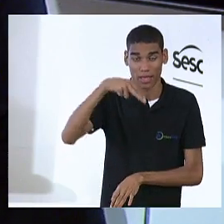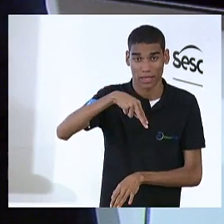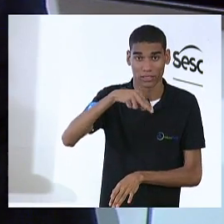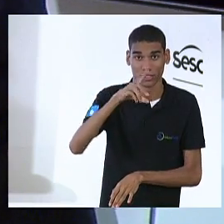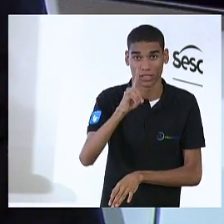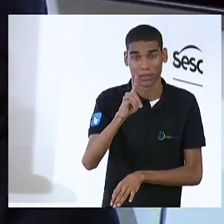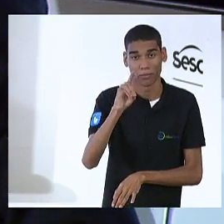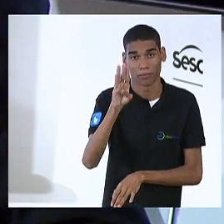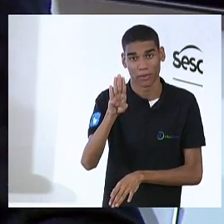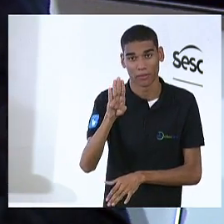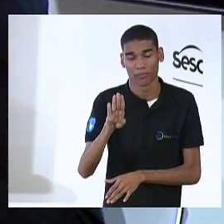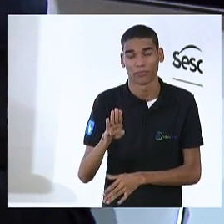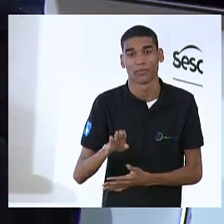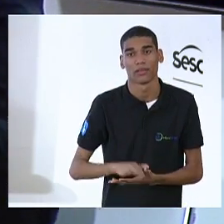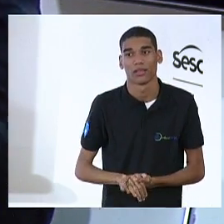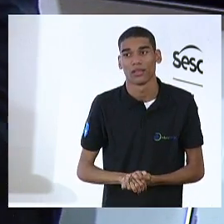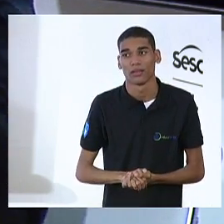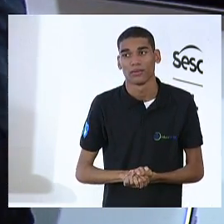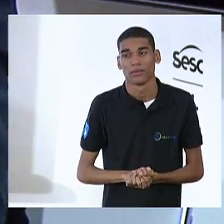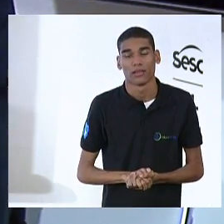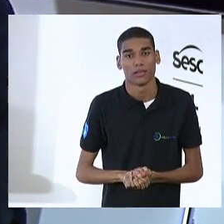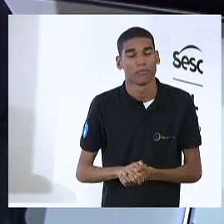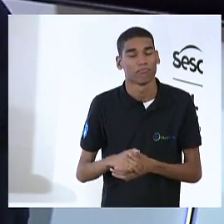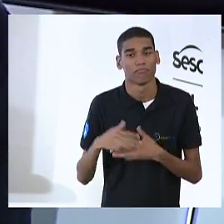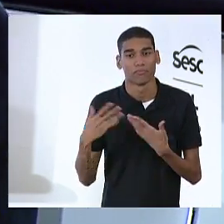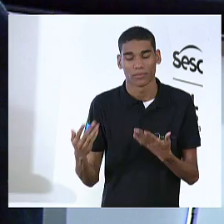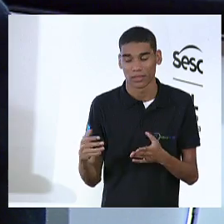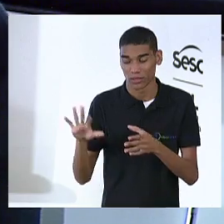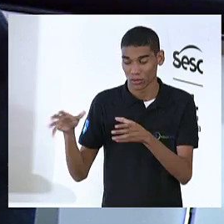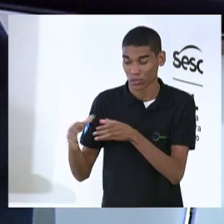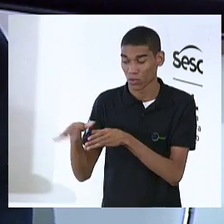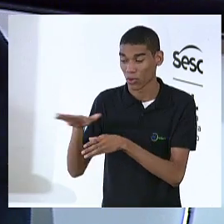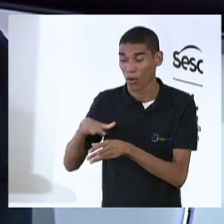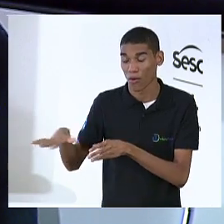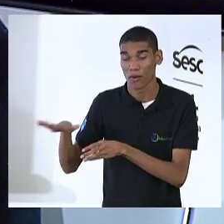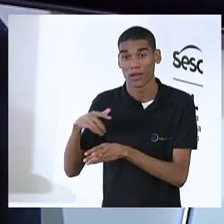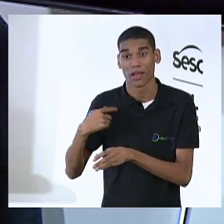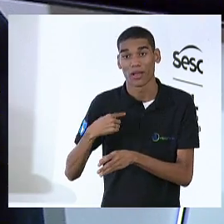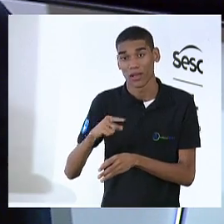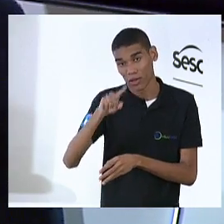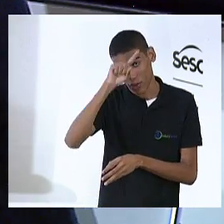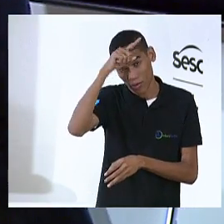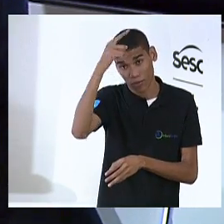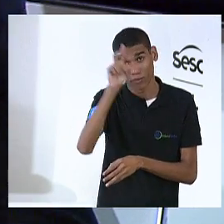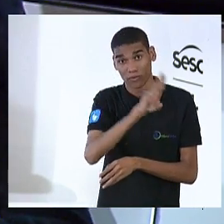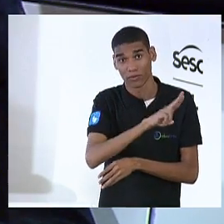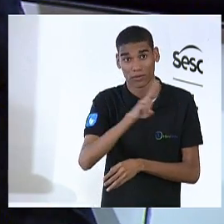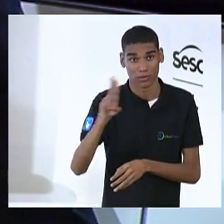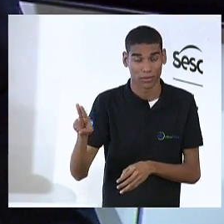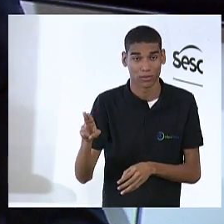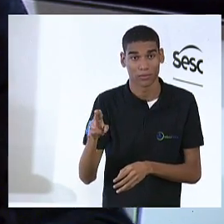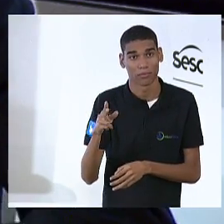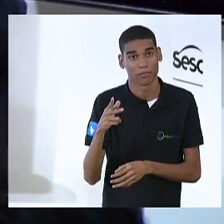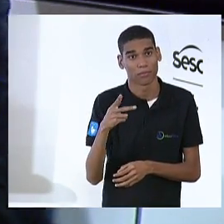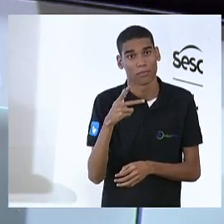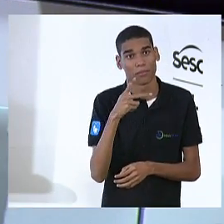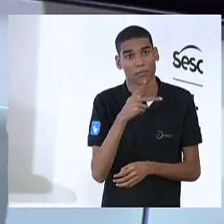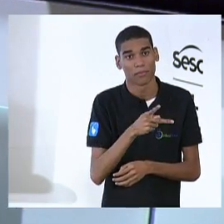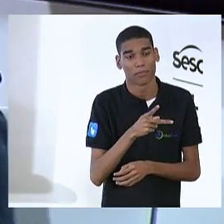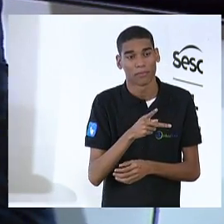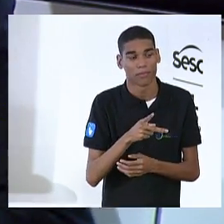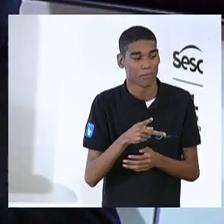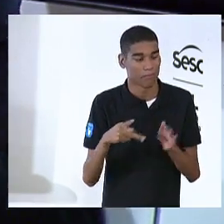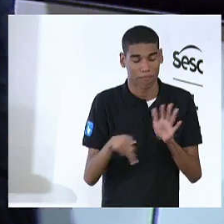partido. E em homenagem a esse partido, eu inventei uma palavra, o PMDBismo, que é essa